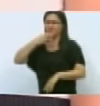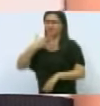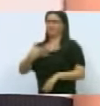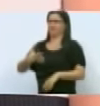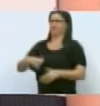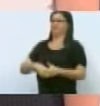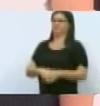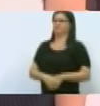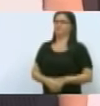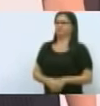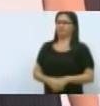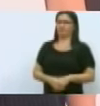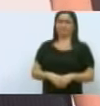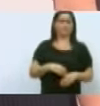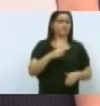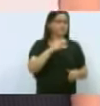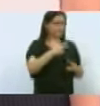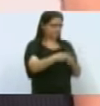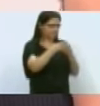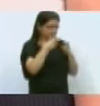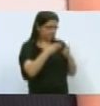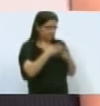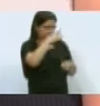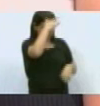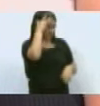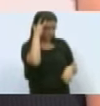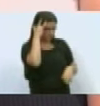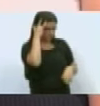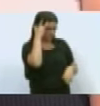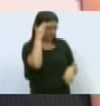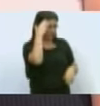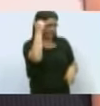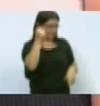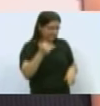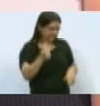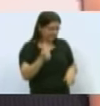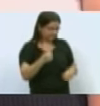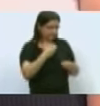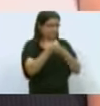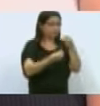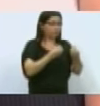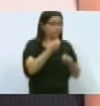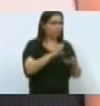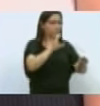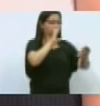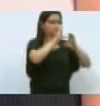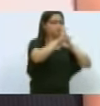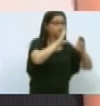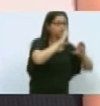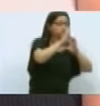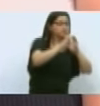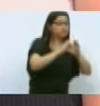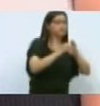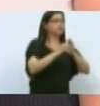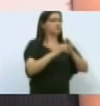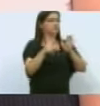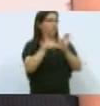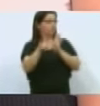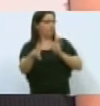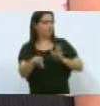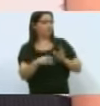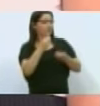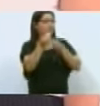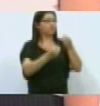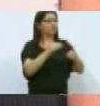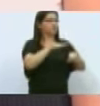E você percebe assim que os funcionários se adaptaram também? Houve a criação de uma linguagem própria entre eles?